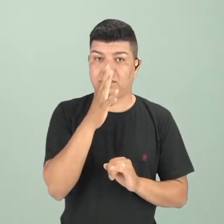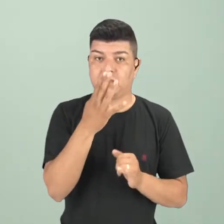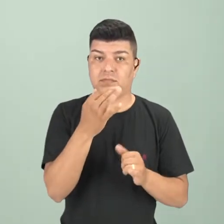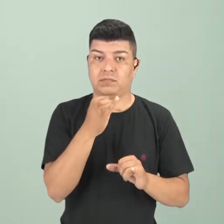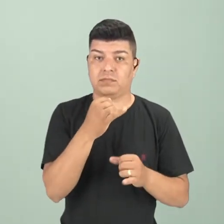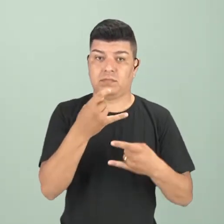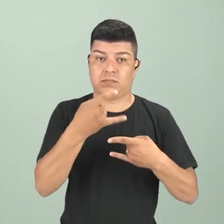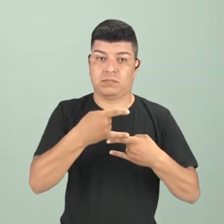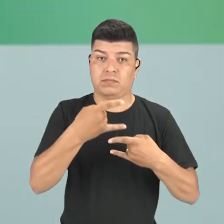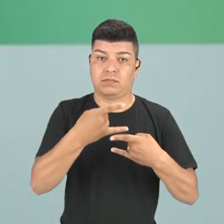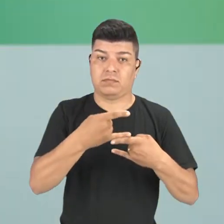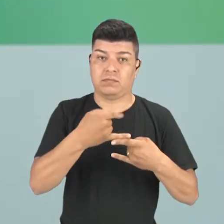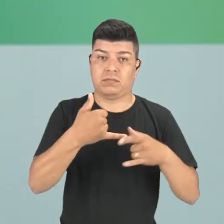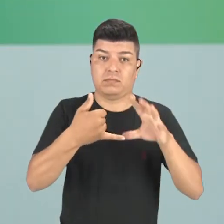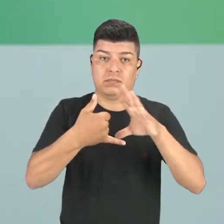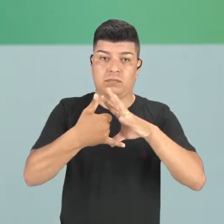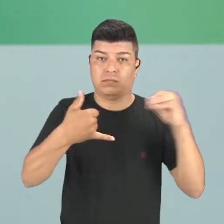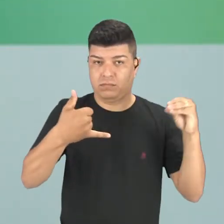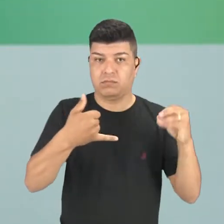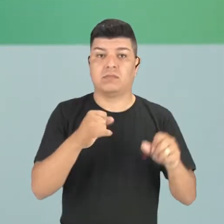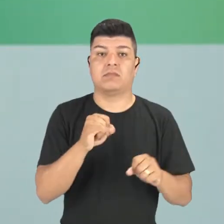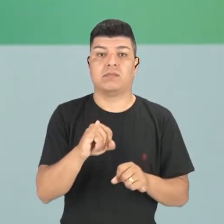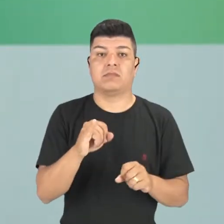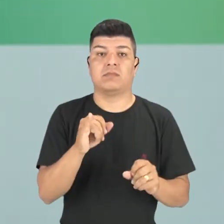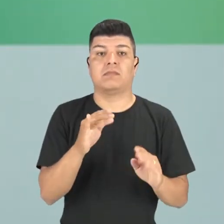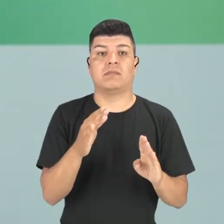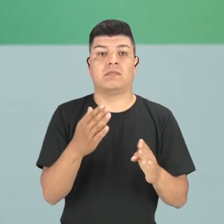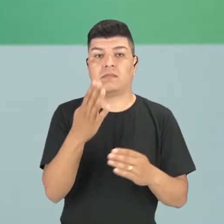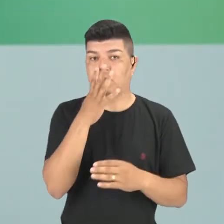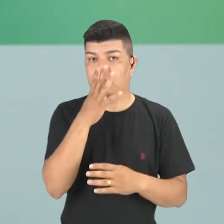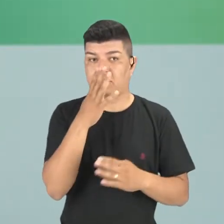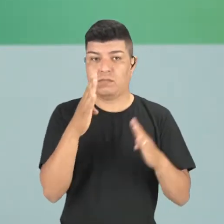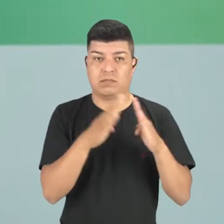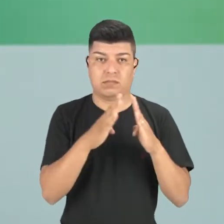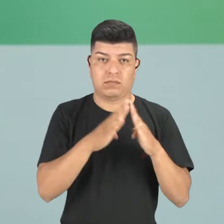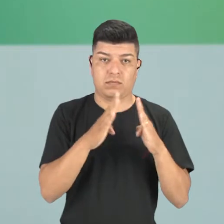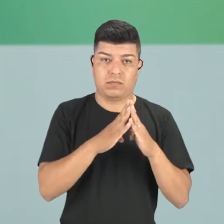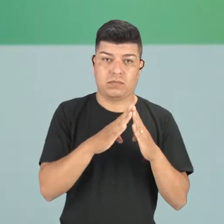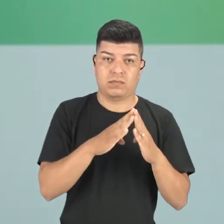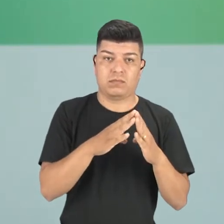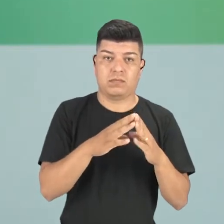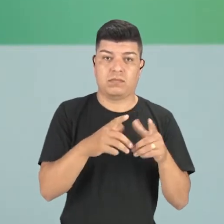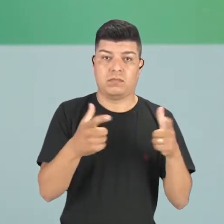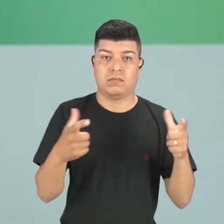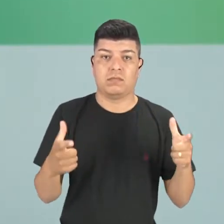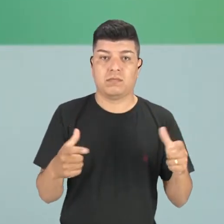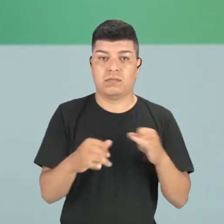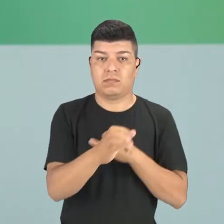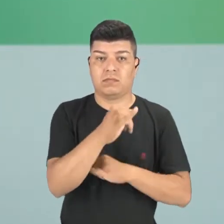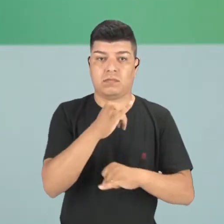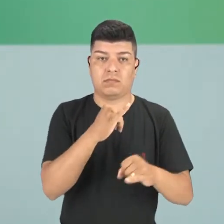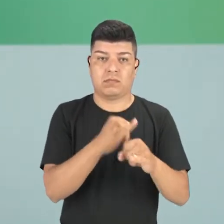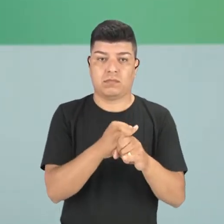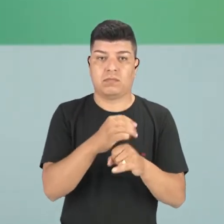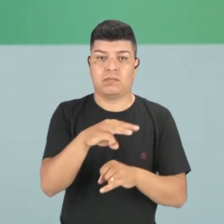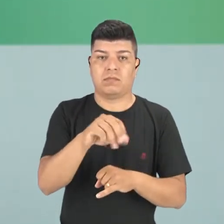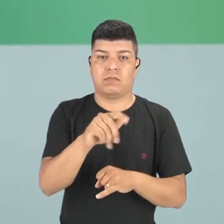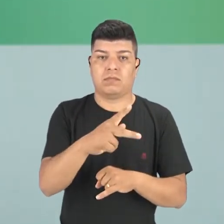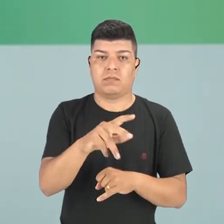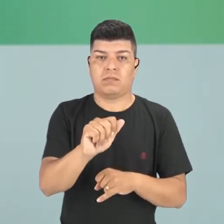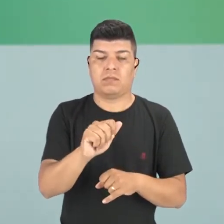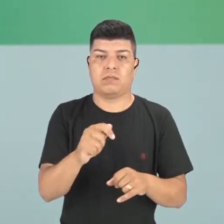online tira um print se você tá assistindo em casa grande maioria de nossos alunos e assistir em casa vai na internet marcometal